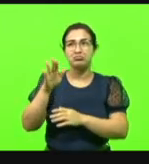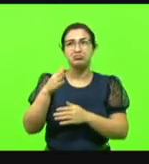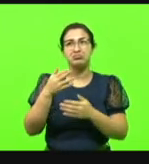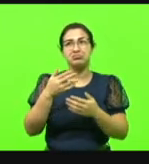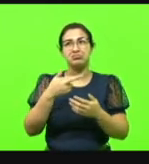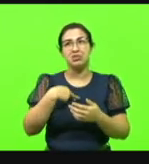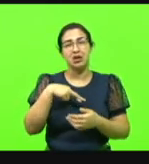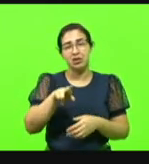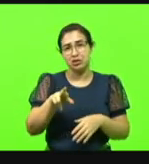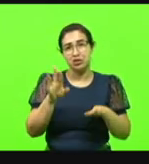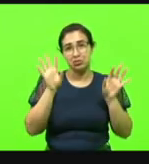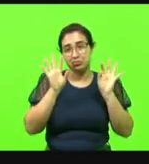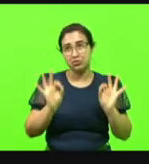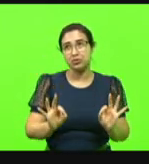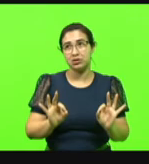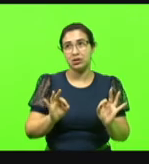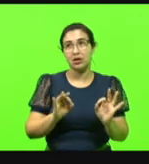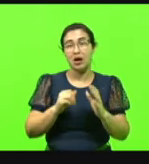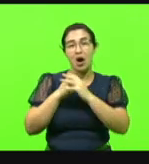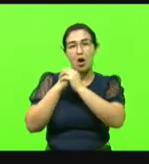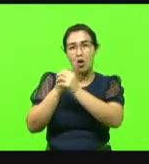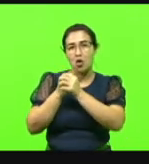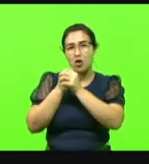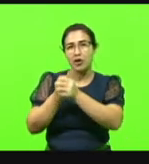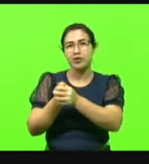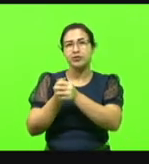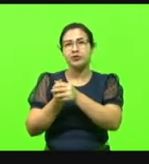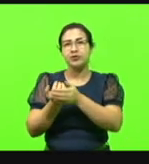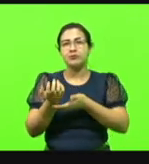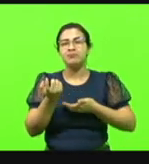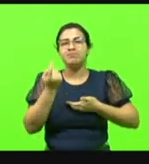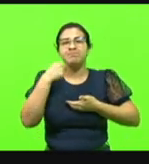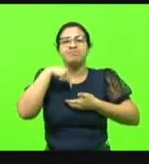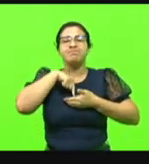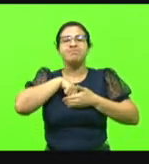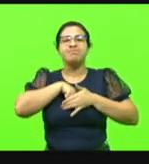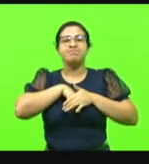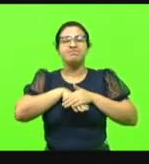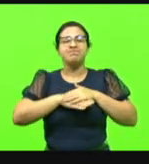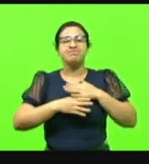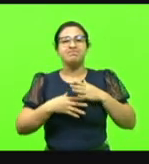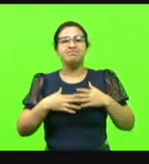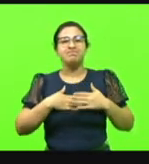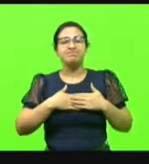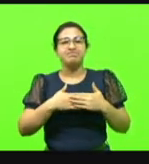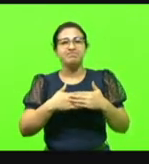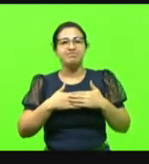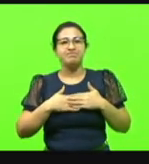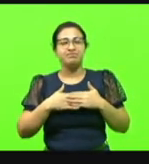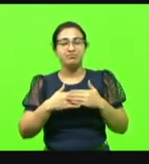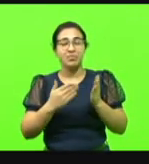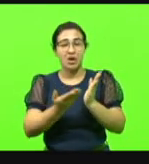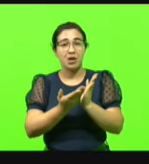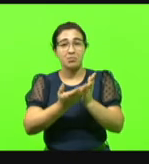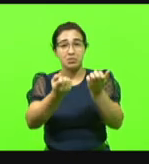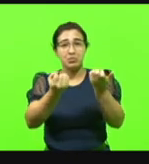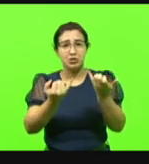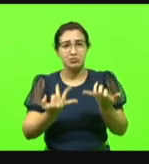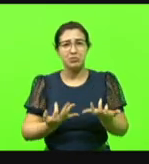mesmo, a oração, ela entra no coração, no âmago, entre a alma e o espírito. A Bíblia diz que faz a